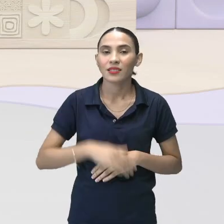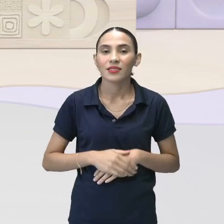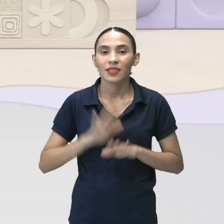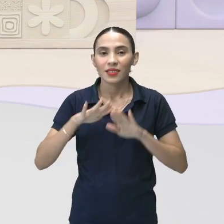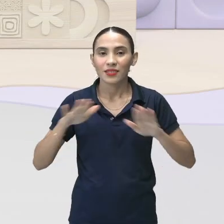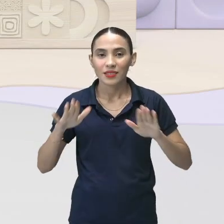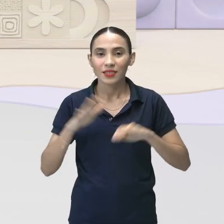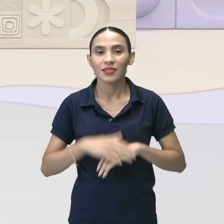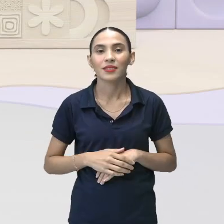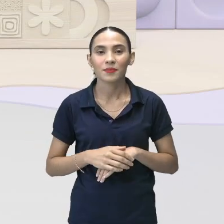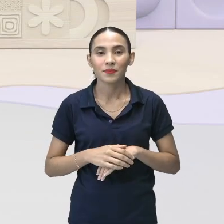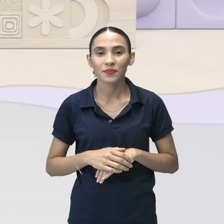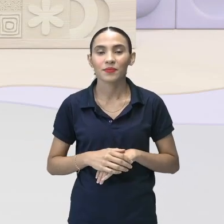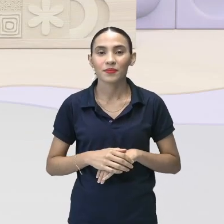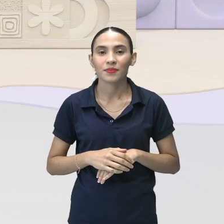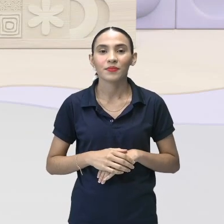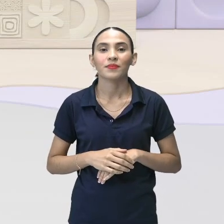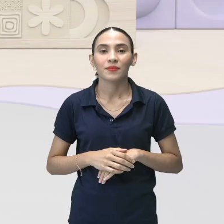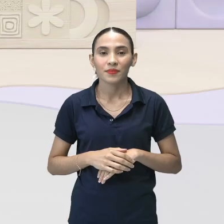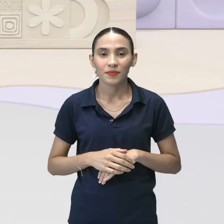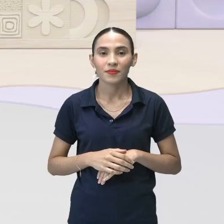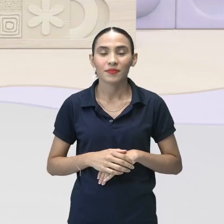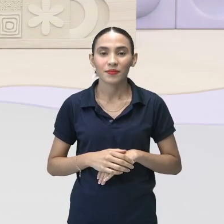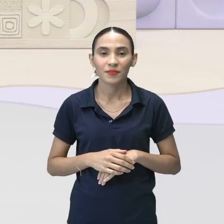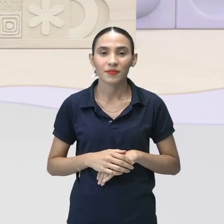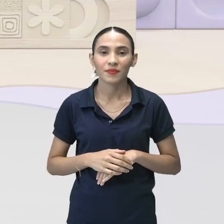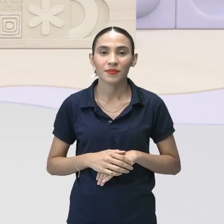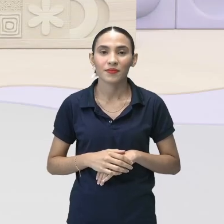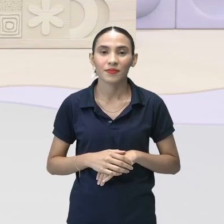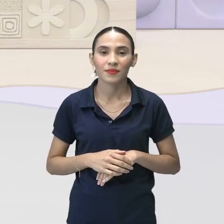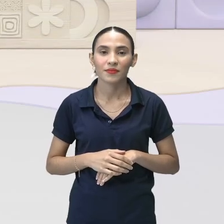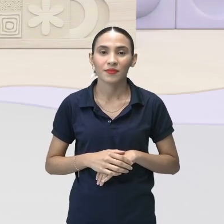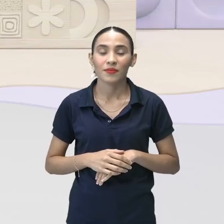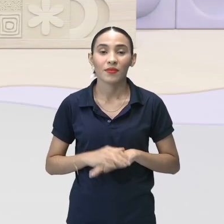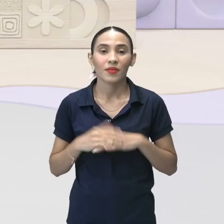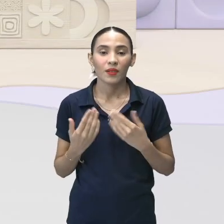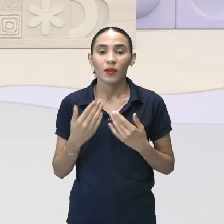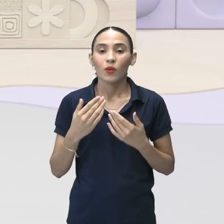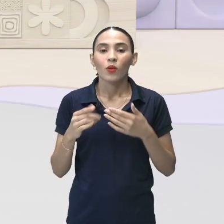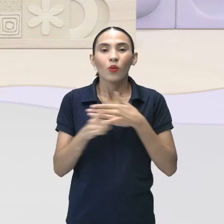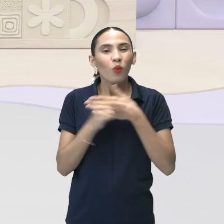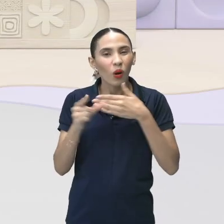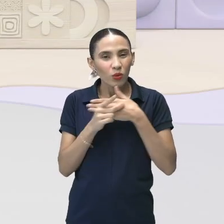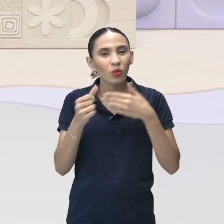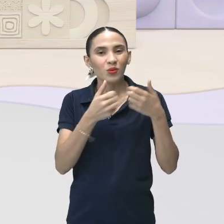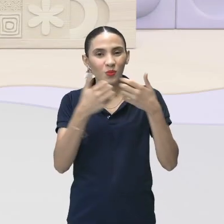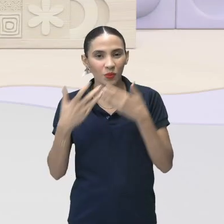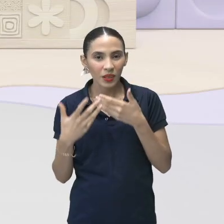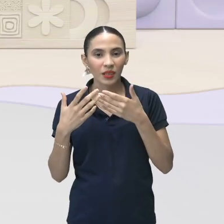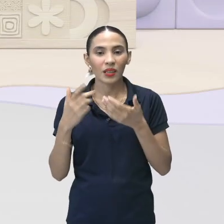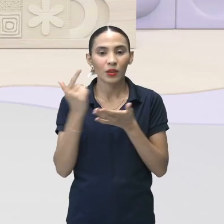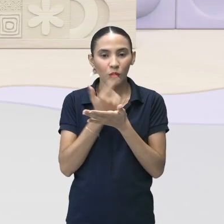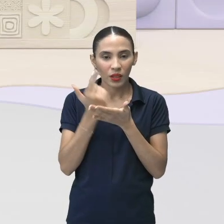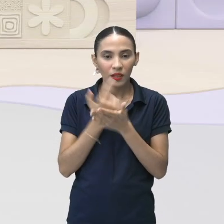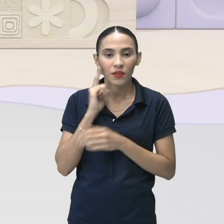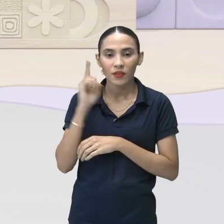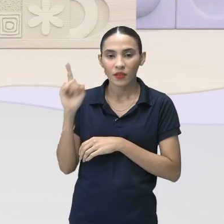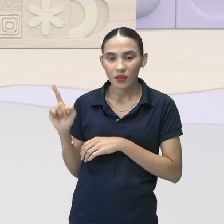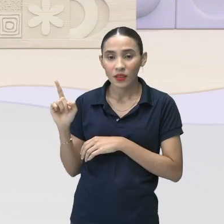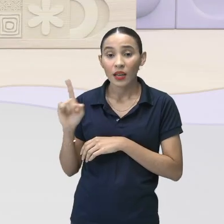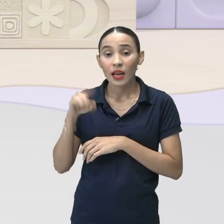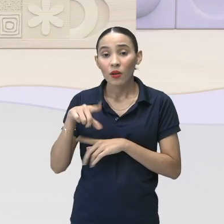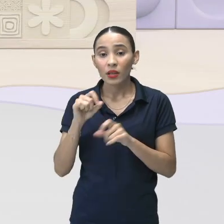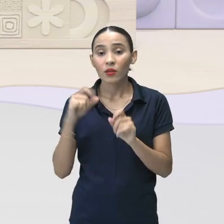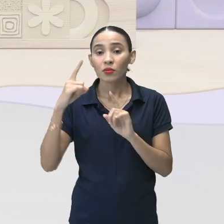é como o Léo Pessini colocou nesse livro dele, é a maneira que a